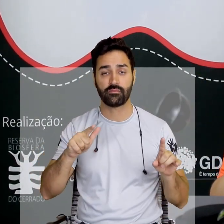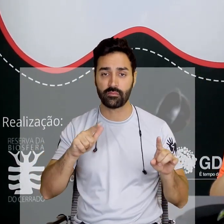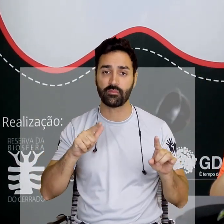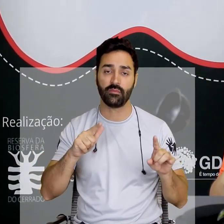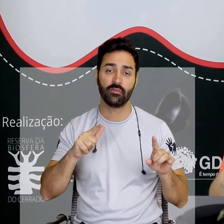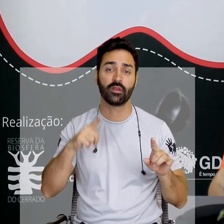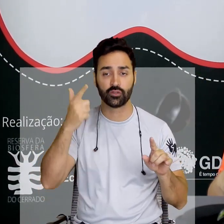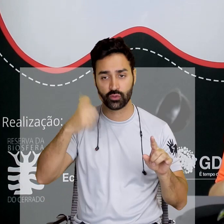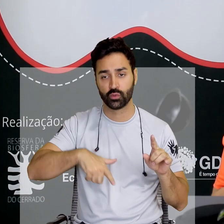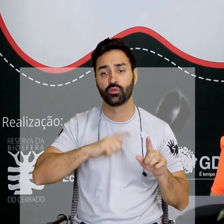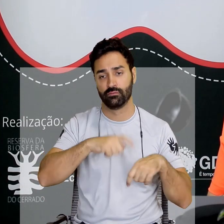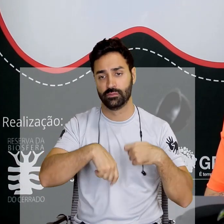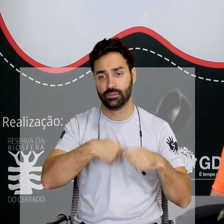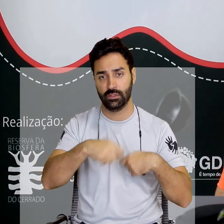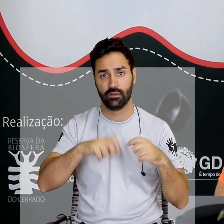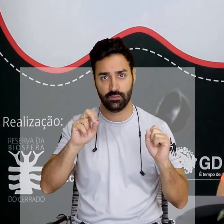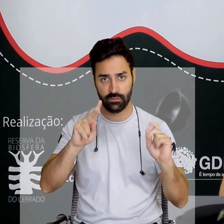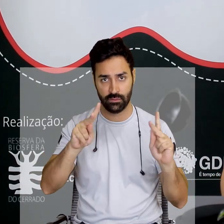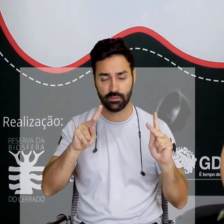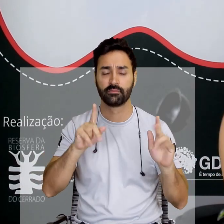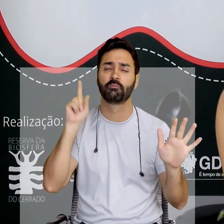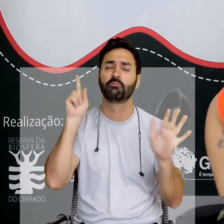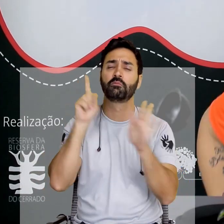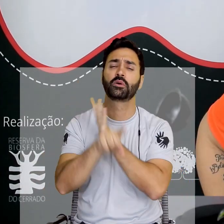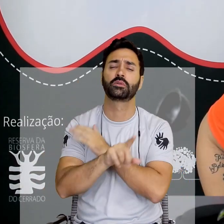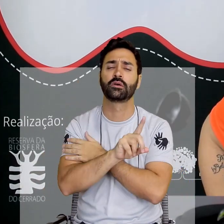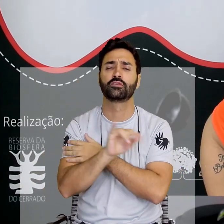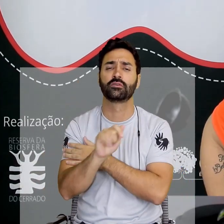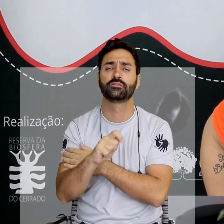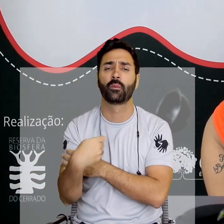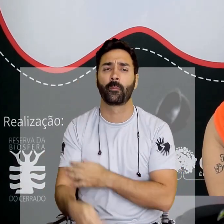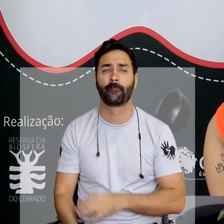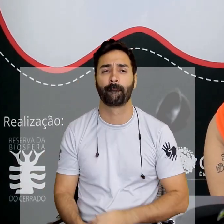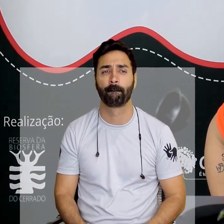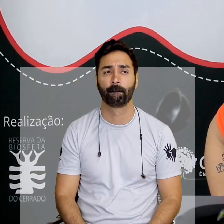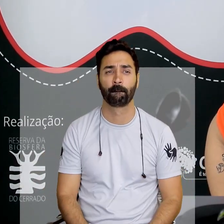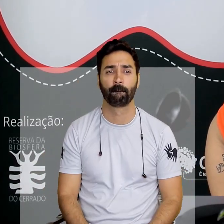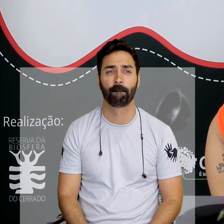vocês façam para mim. Qual que é o sinal de dia?